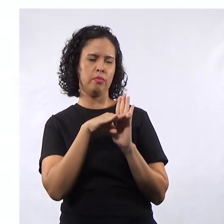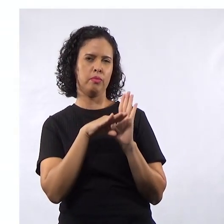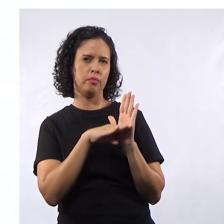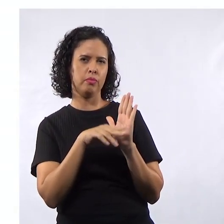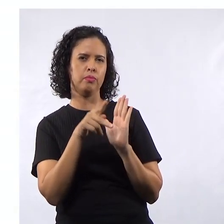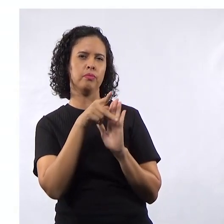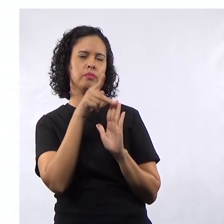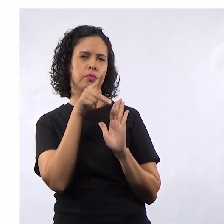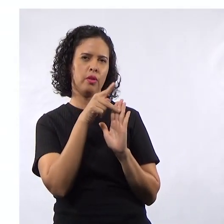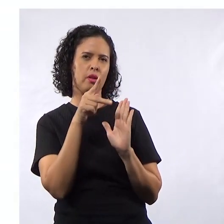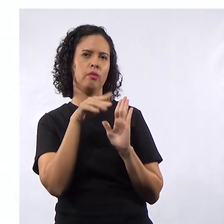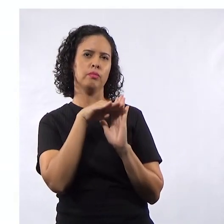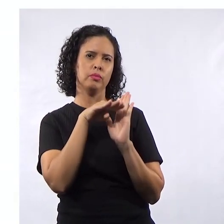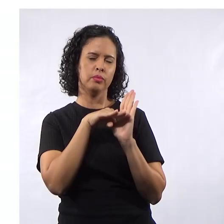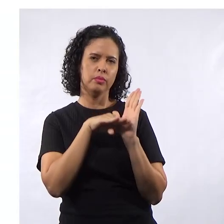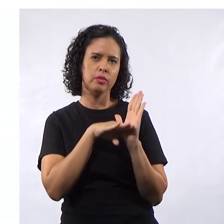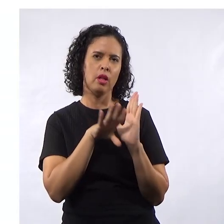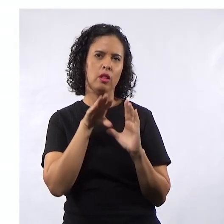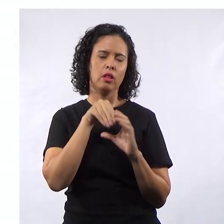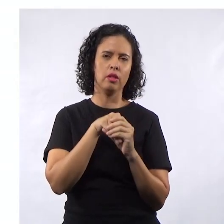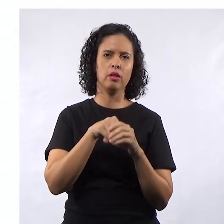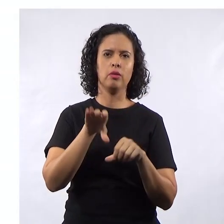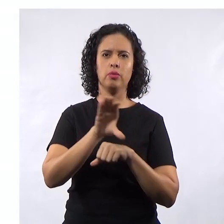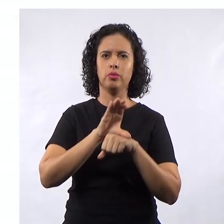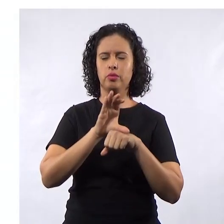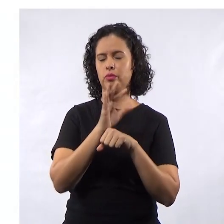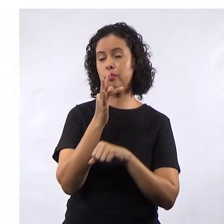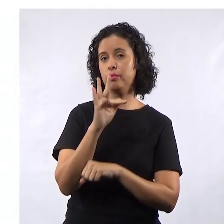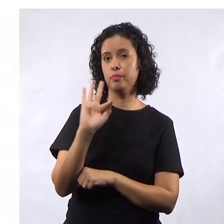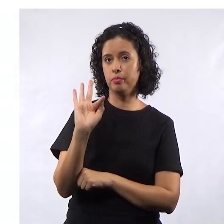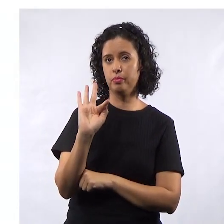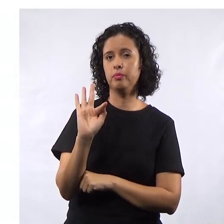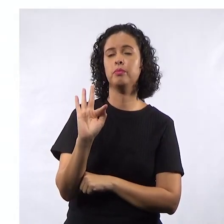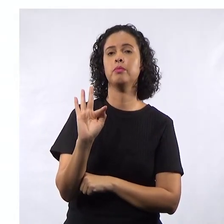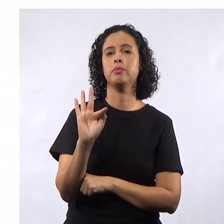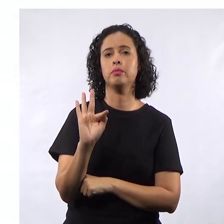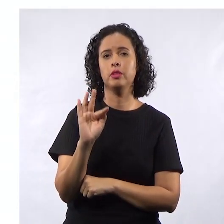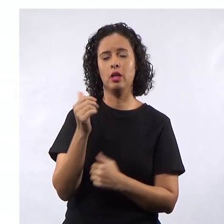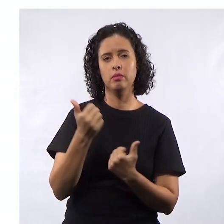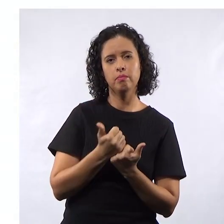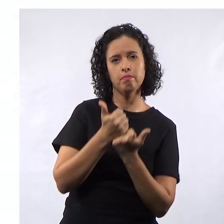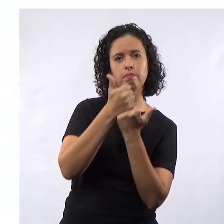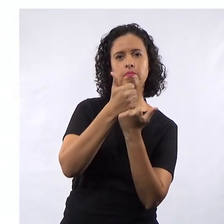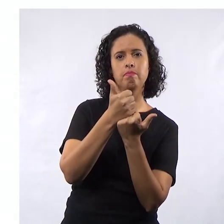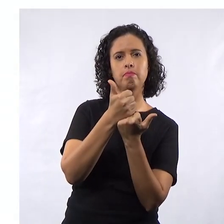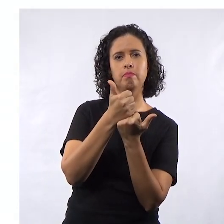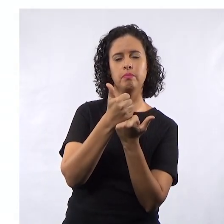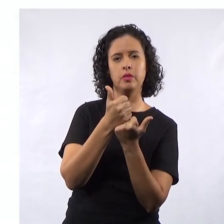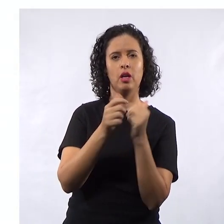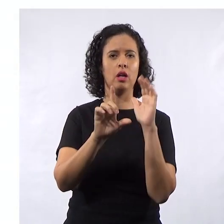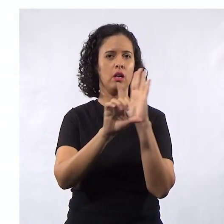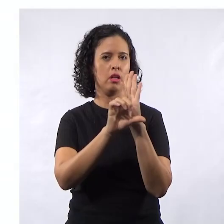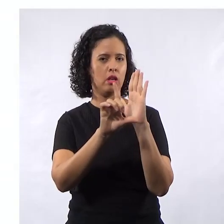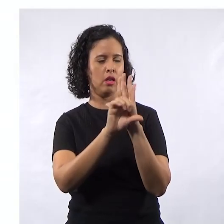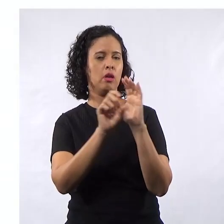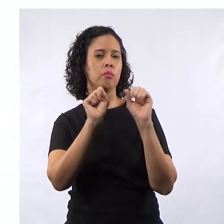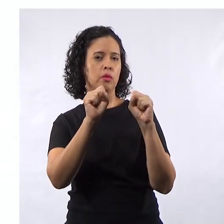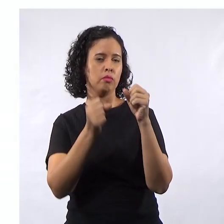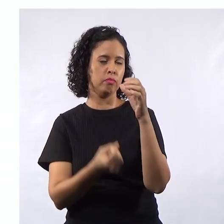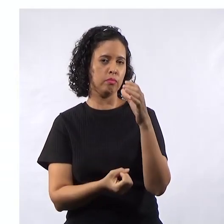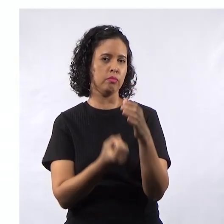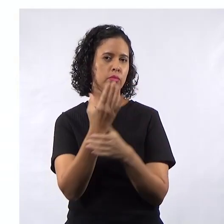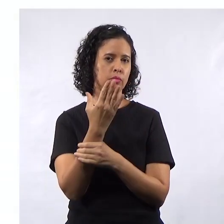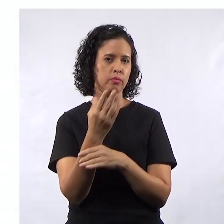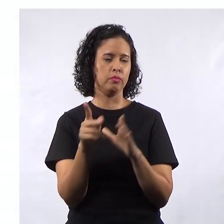muitos princípios dentro da nossa própria Constituição Federal, né? São alicerces, inclusive a própria lei, ela pode surgir